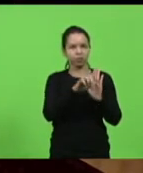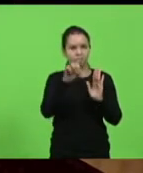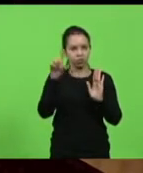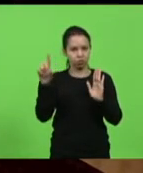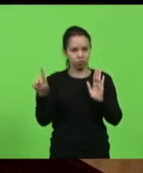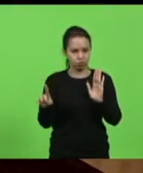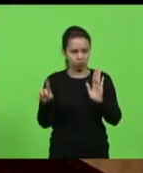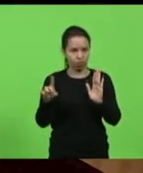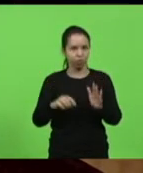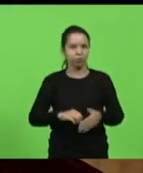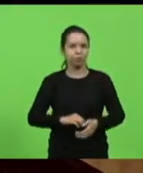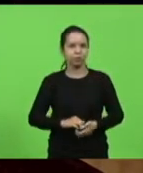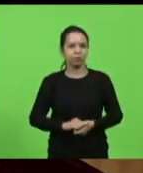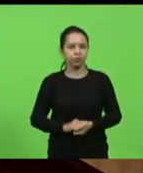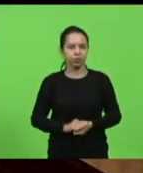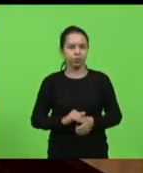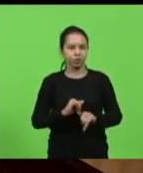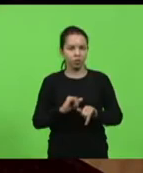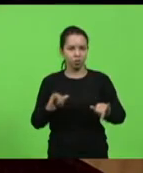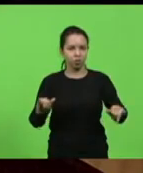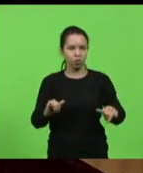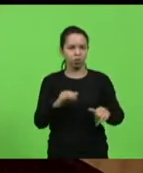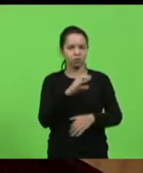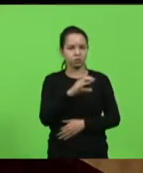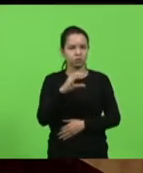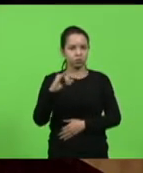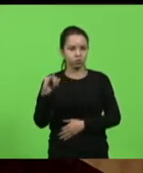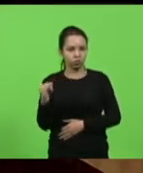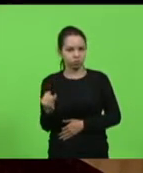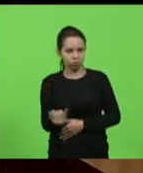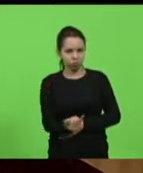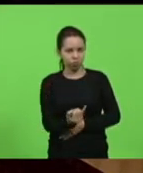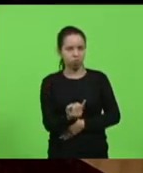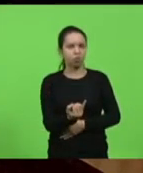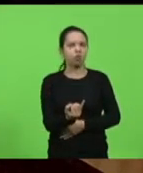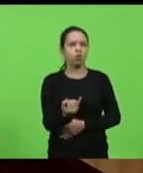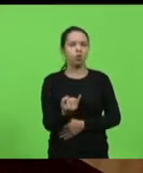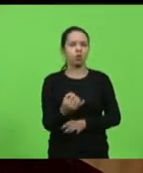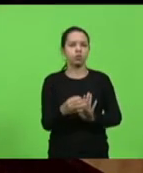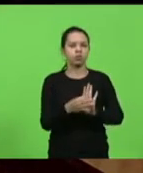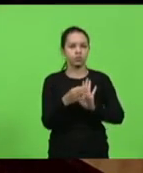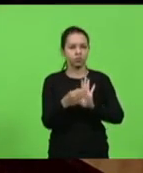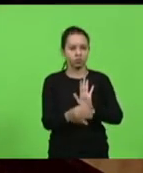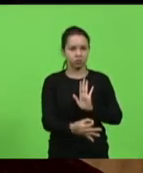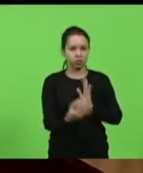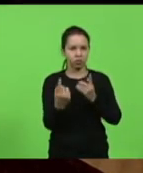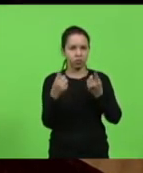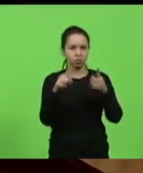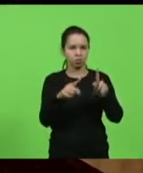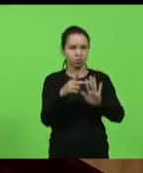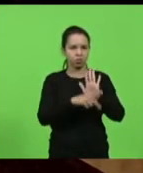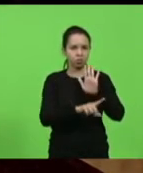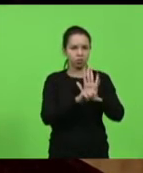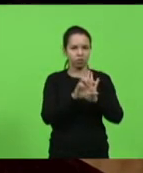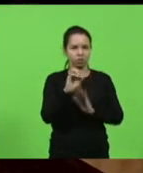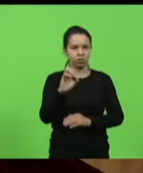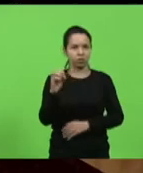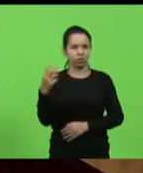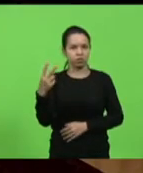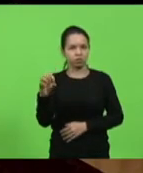de Constituição e Justiça apresentou parecer contrário ao projeto de lei complementar 0020-2020